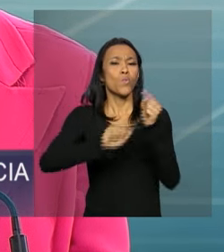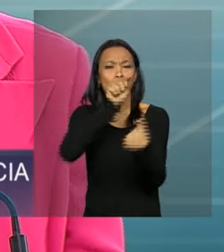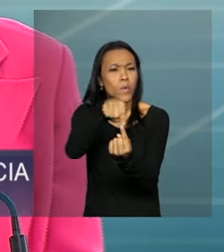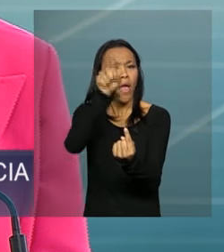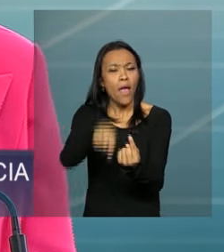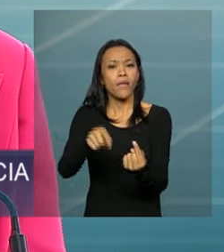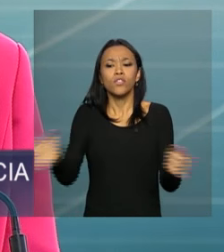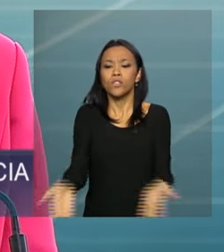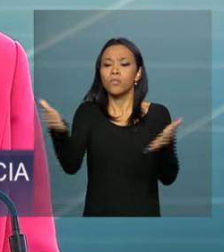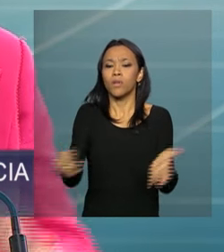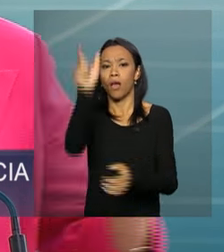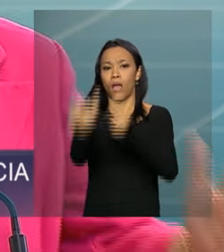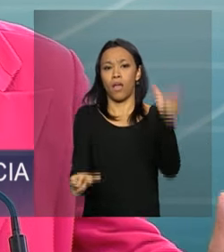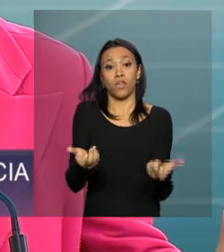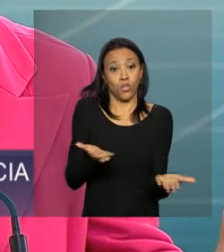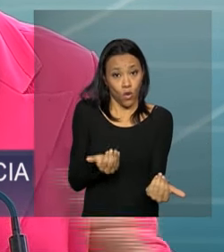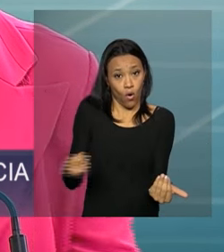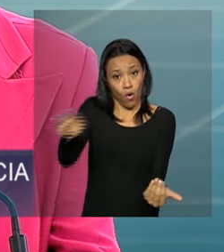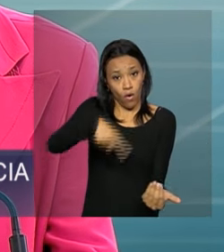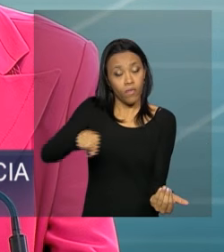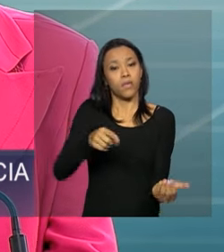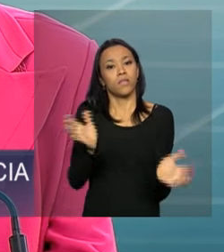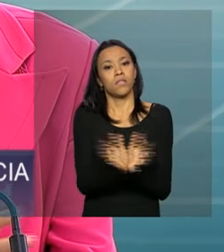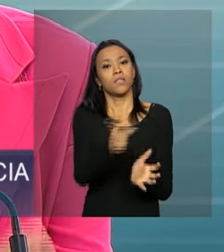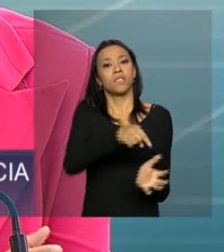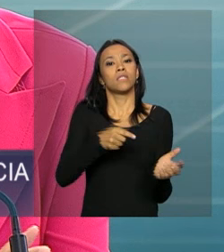trabalhadores a aproveitar o que aprenderam numa